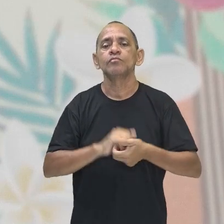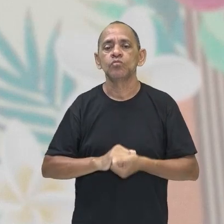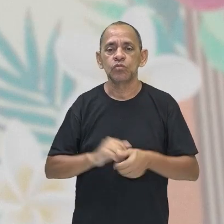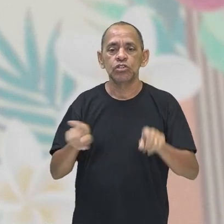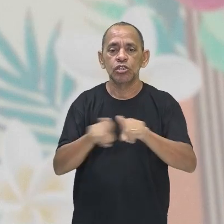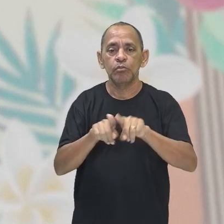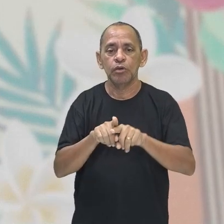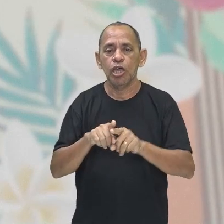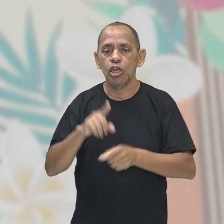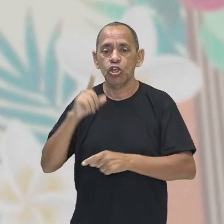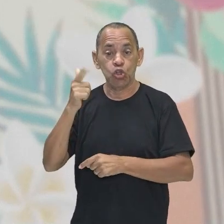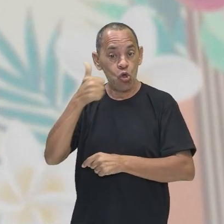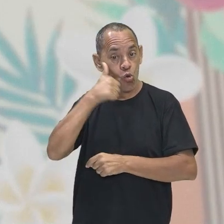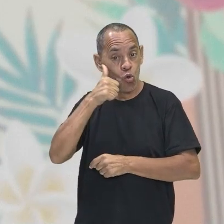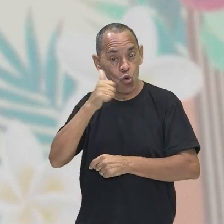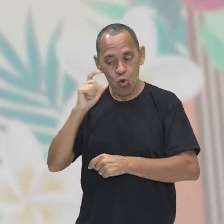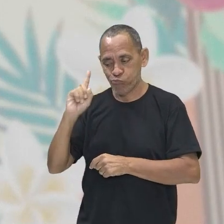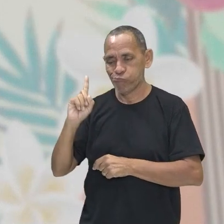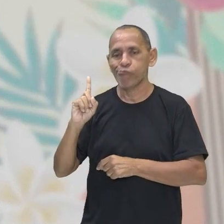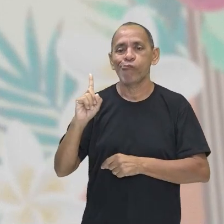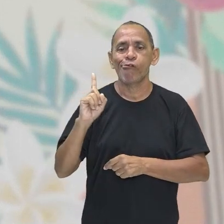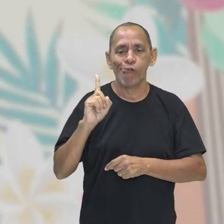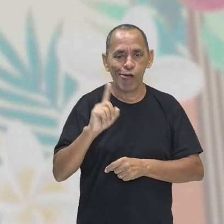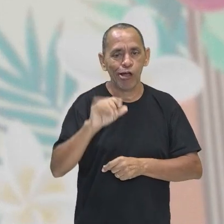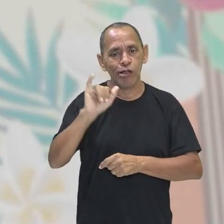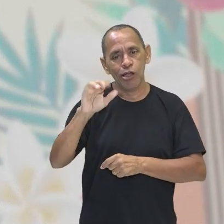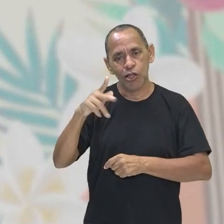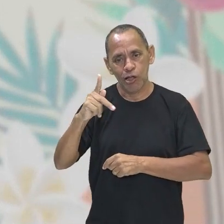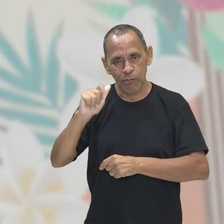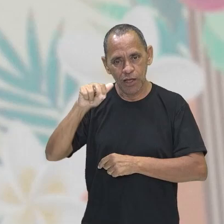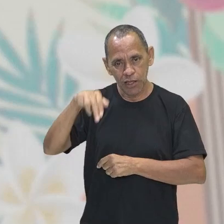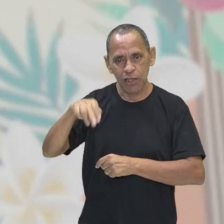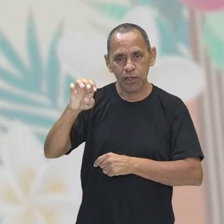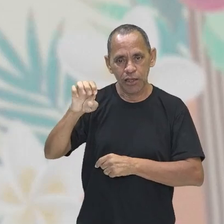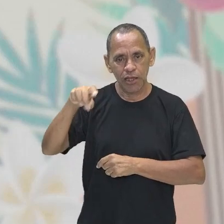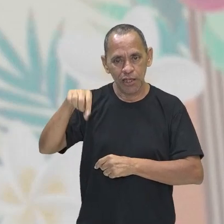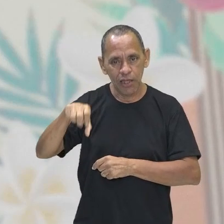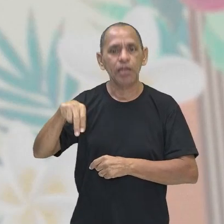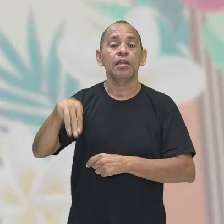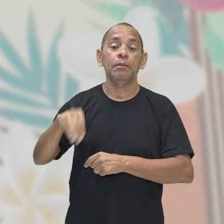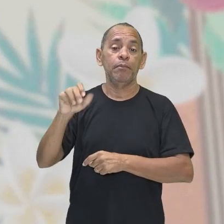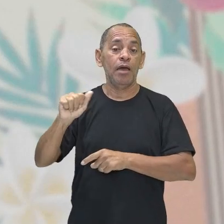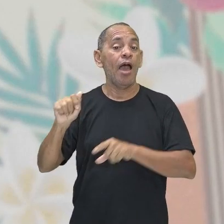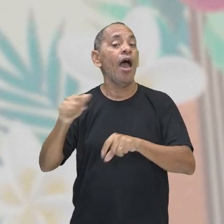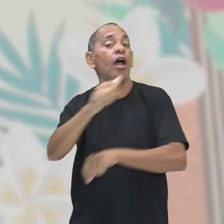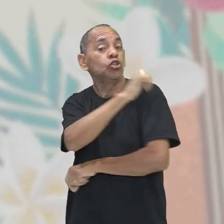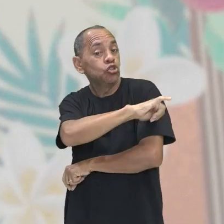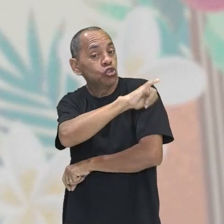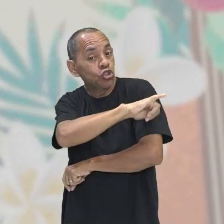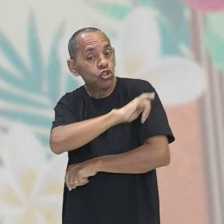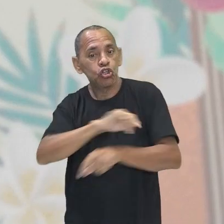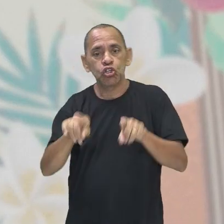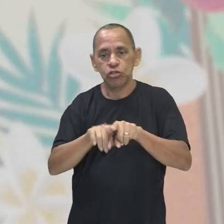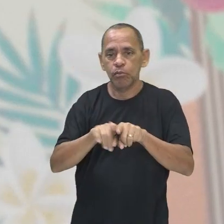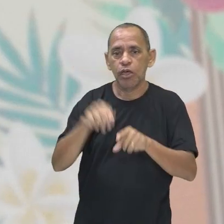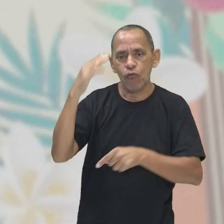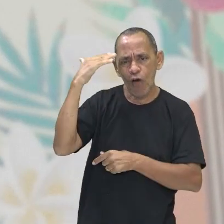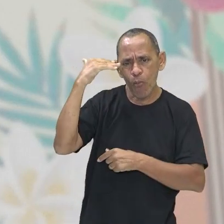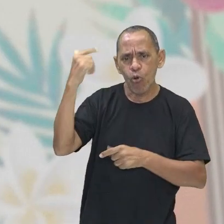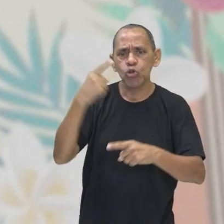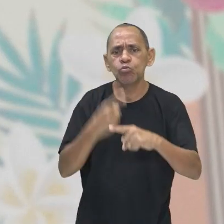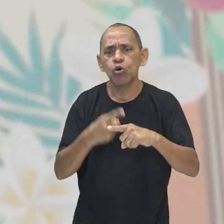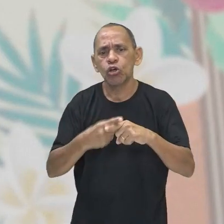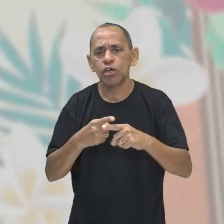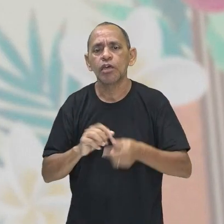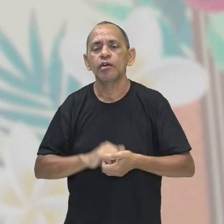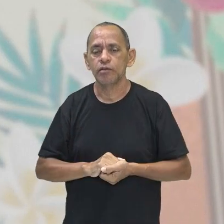que se tornaram símbolos do Rio de Janeiro e são tocadas até hoje no mundo inteiro. Ele ficou conhecido internacionalmente pela